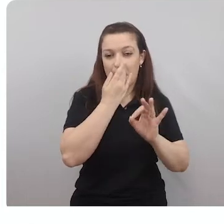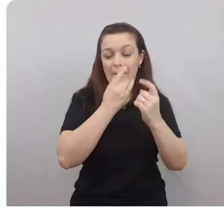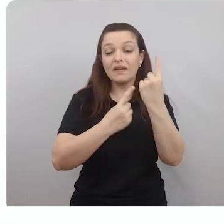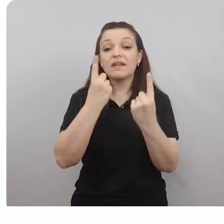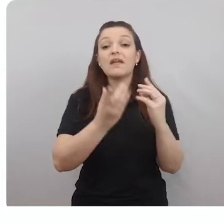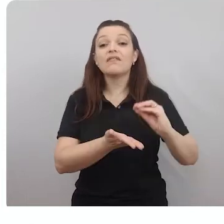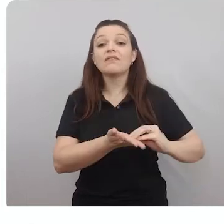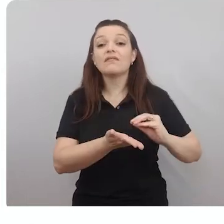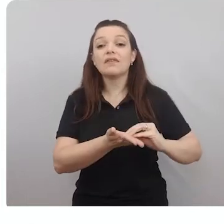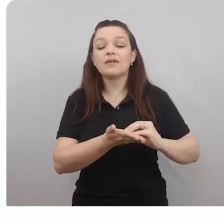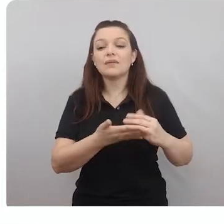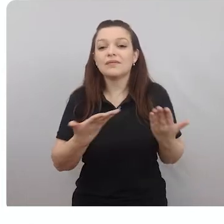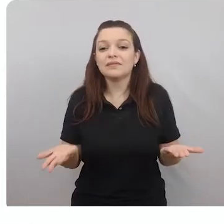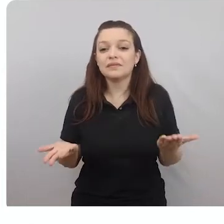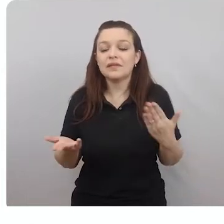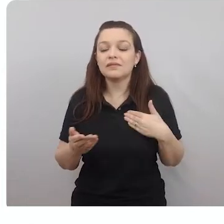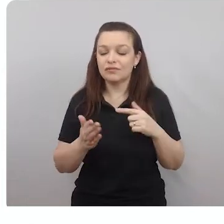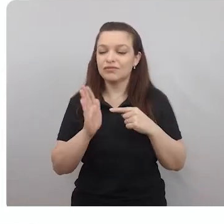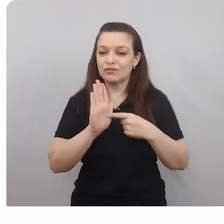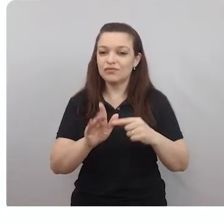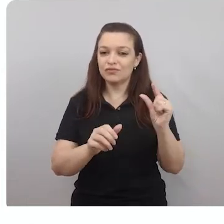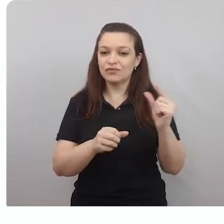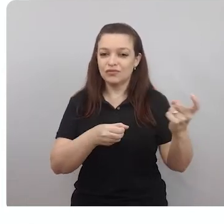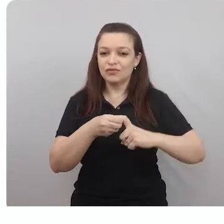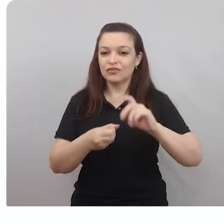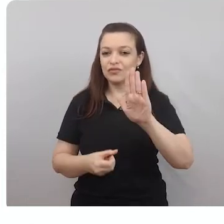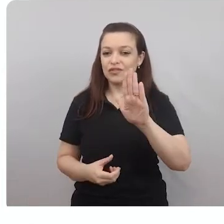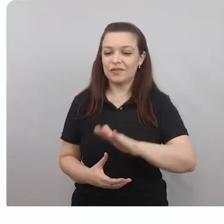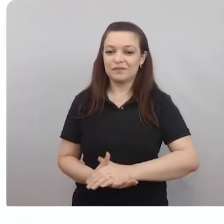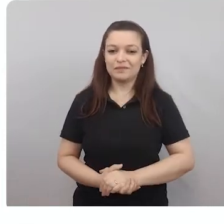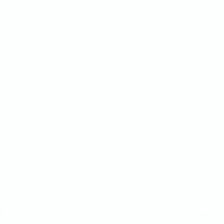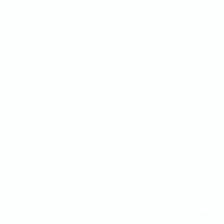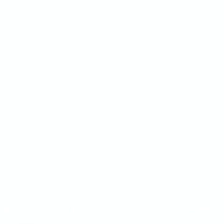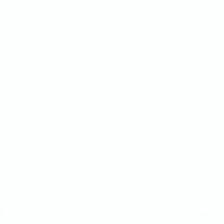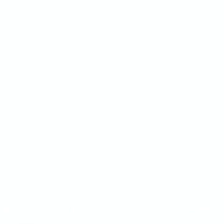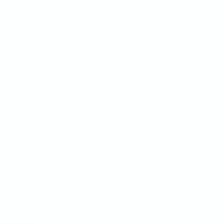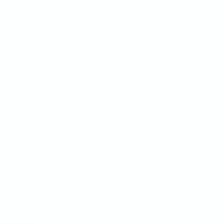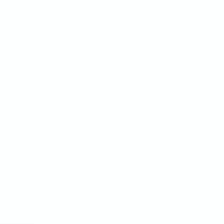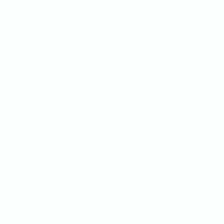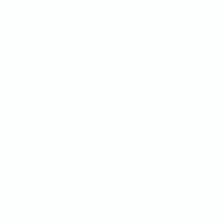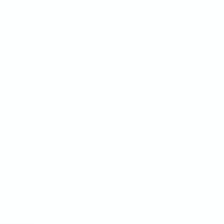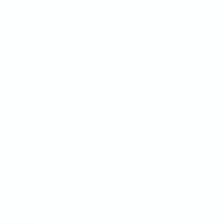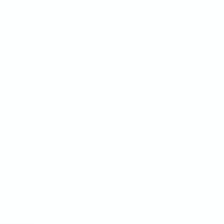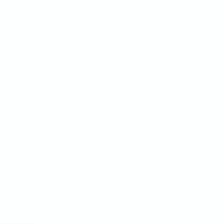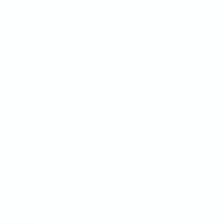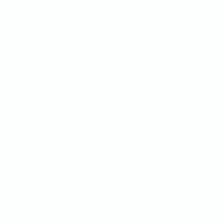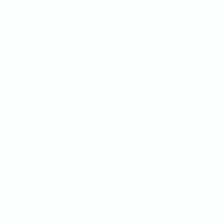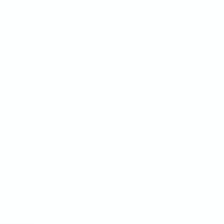pensarem qual é esse personagem que deve aparecer e eu já volto.